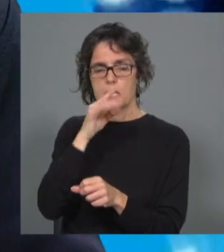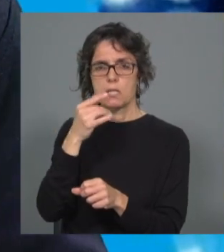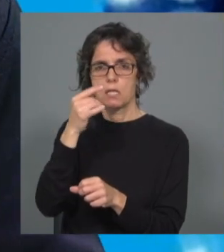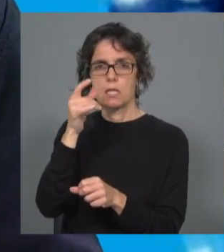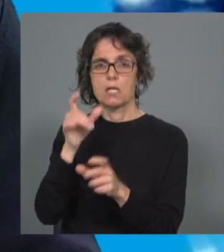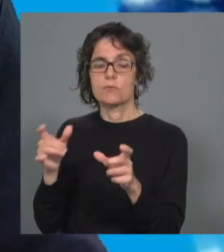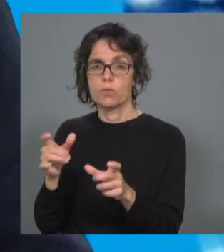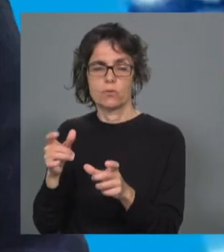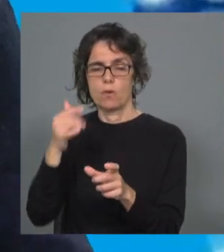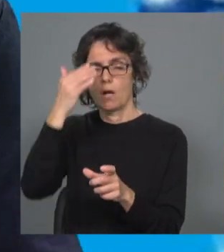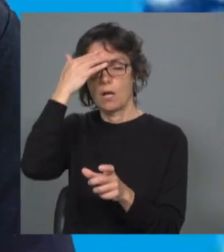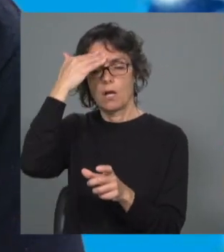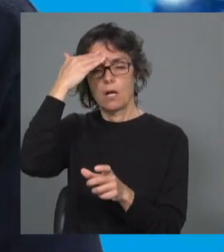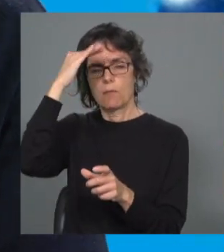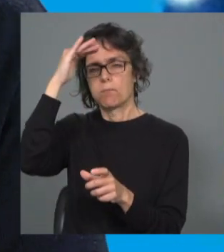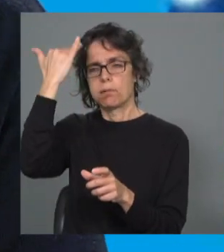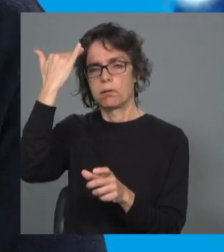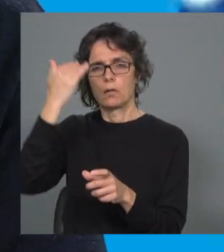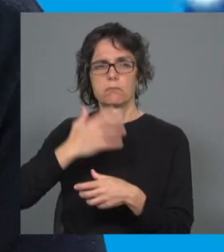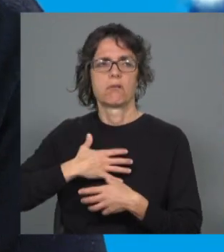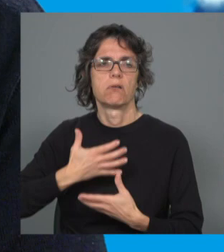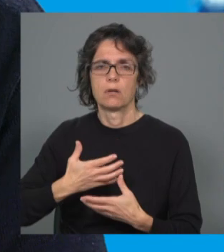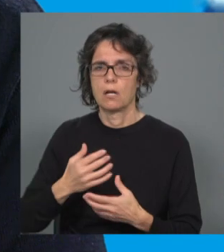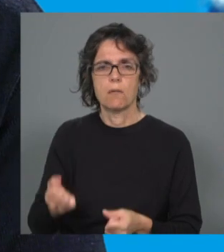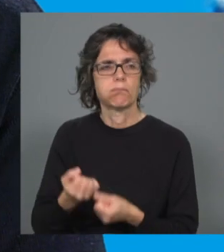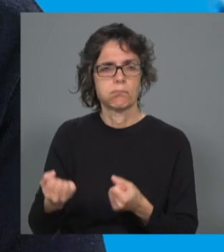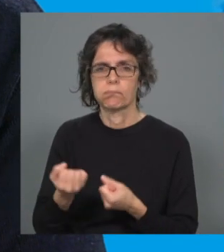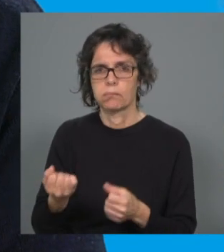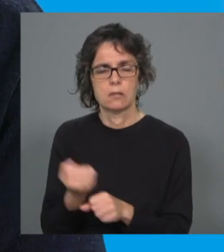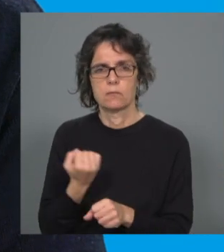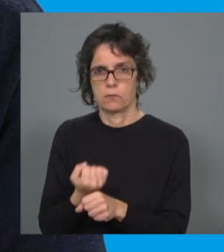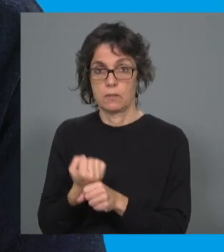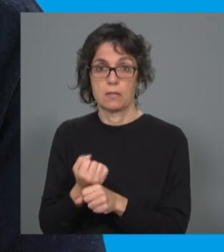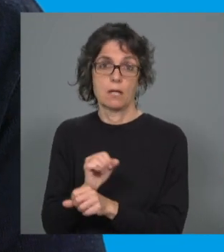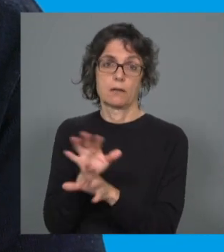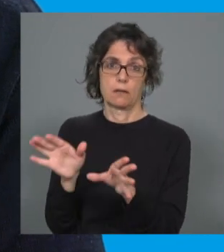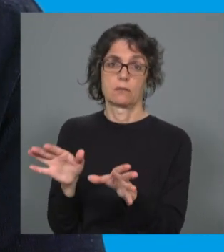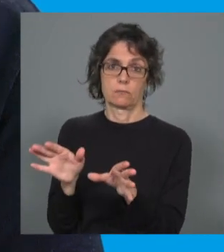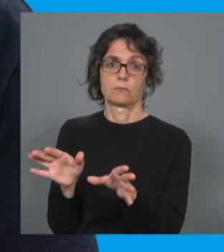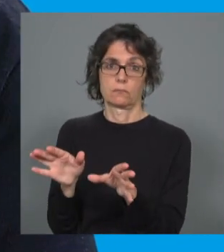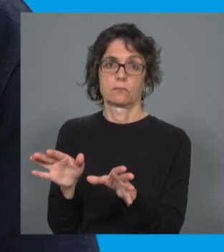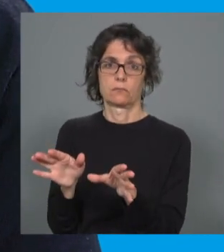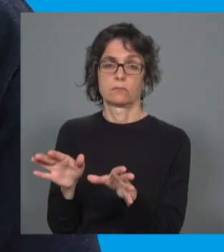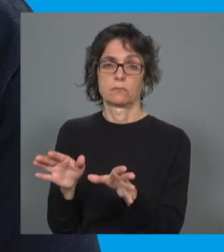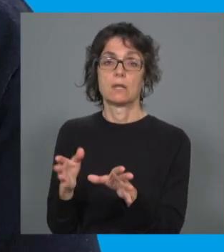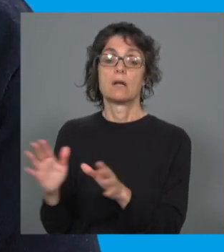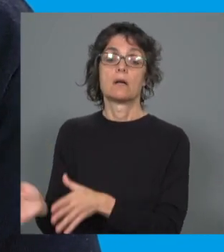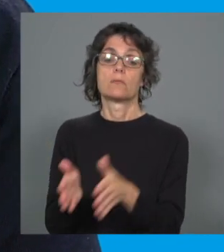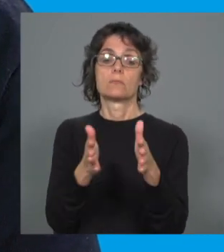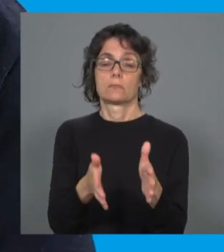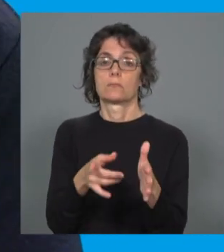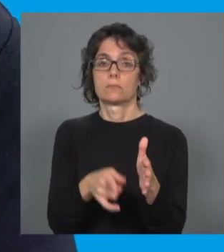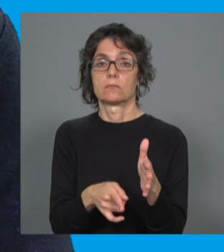depois não rende, não é? E não se torna-se menos produtivo. Mas, por outro lado, há de